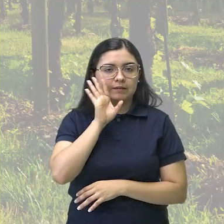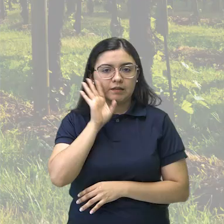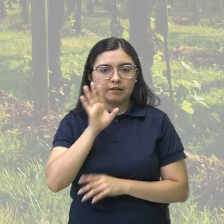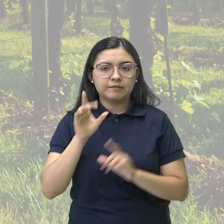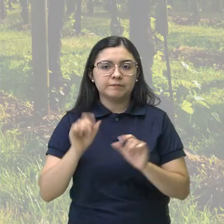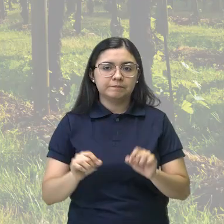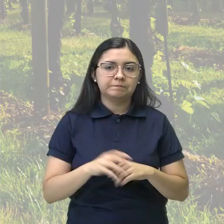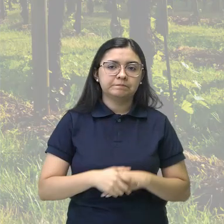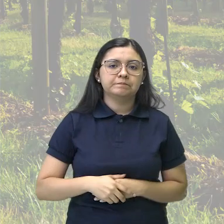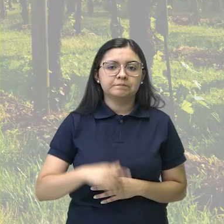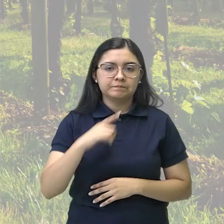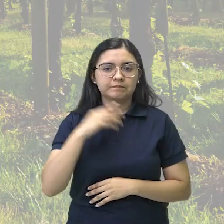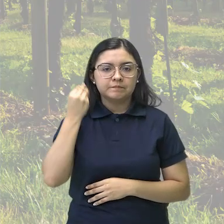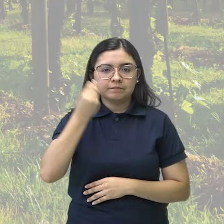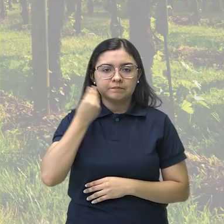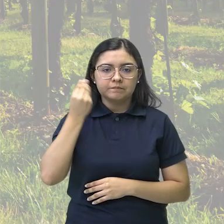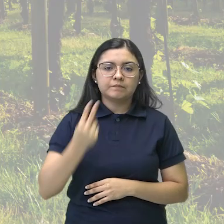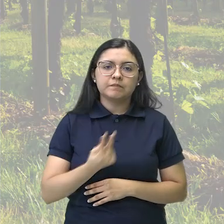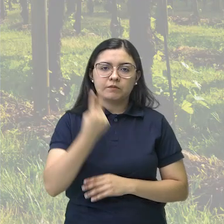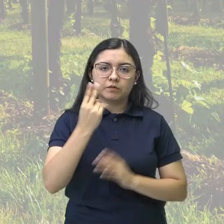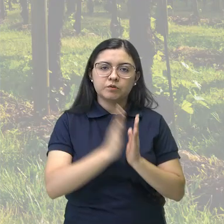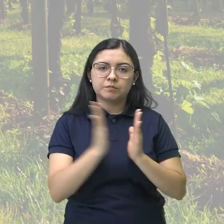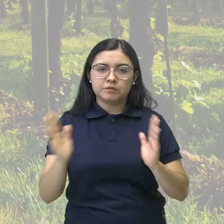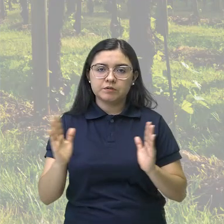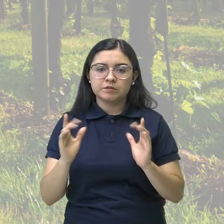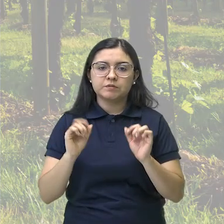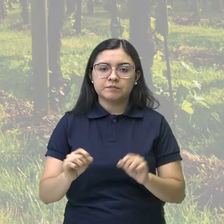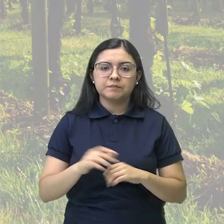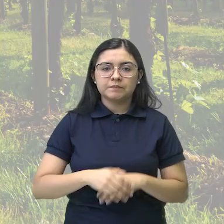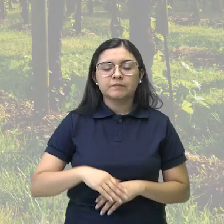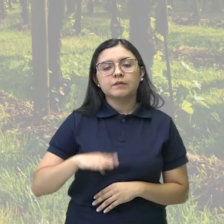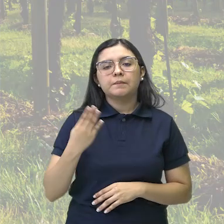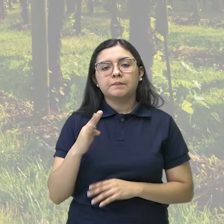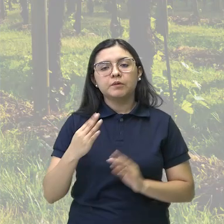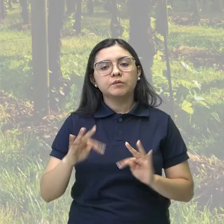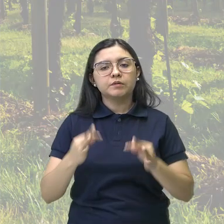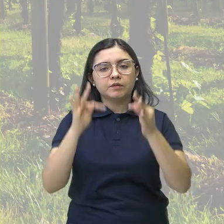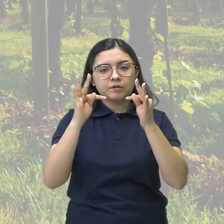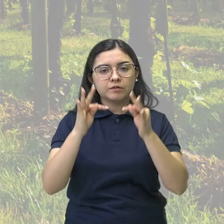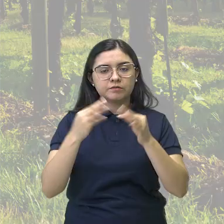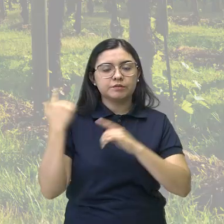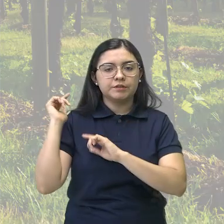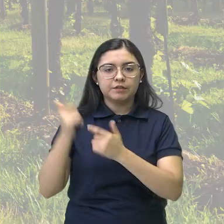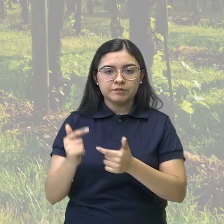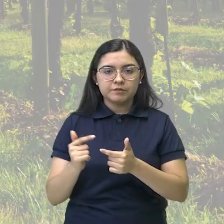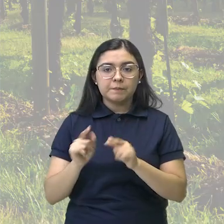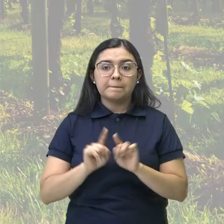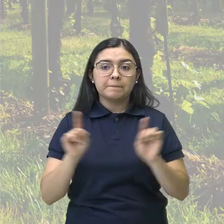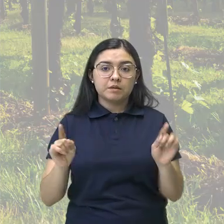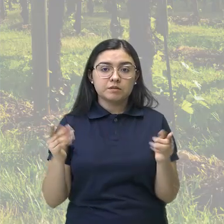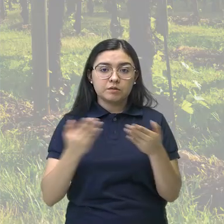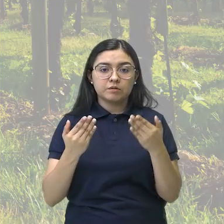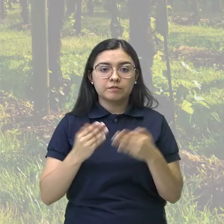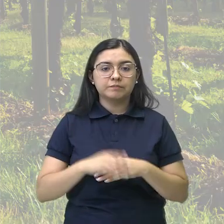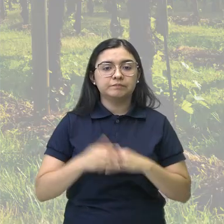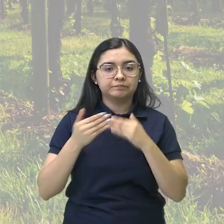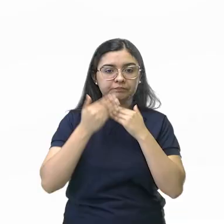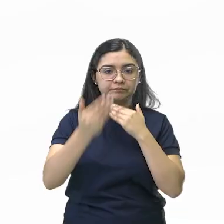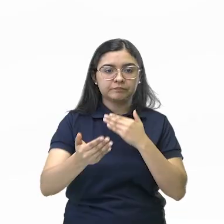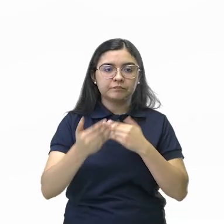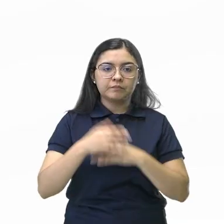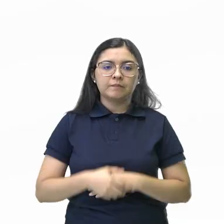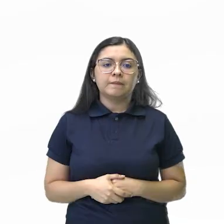nosso laboratório mostrando aí 2 processos da biotecnologia tradicional. Mas vamos